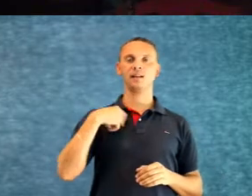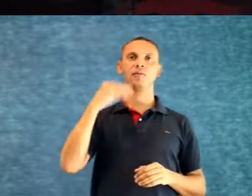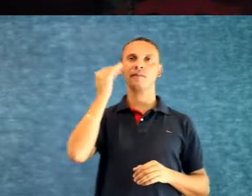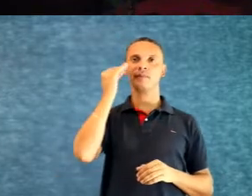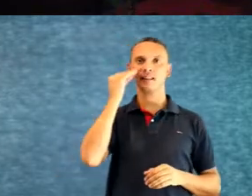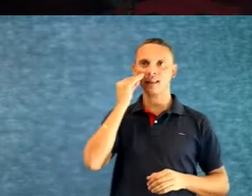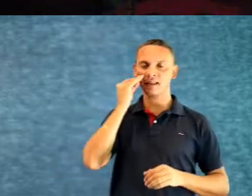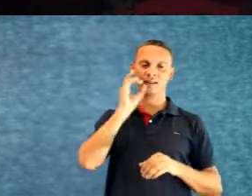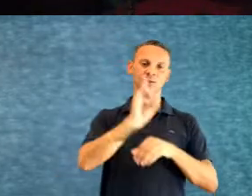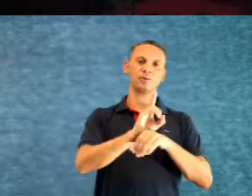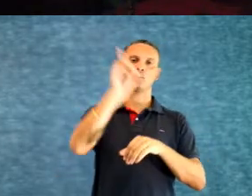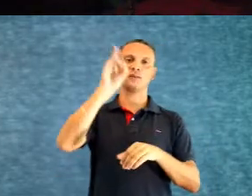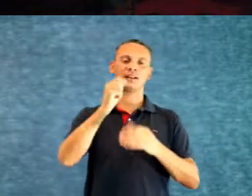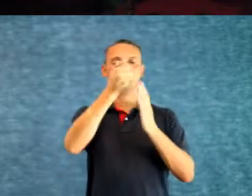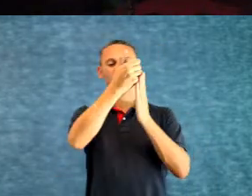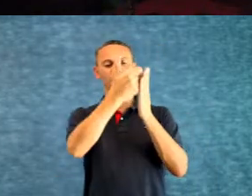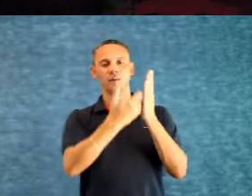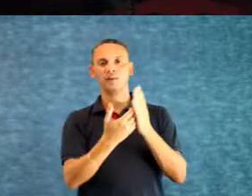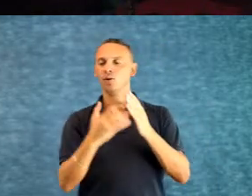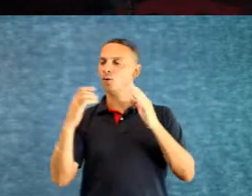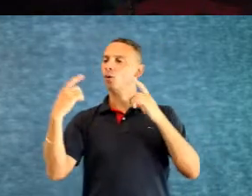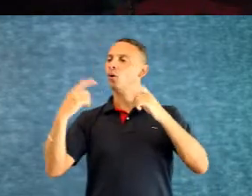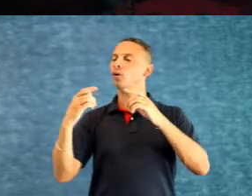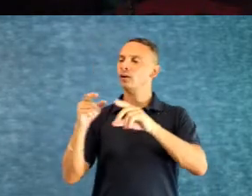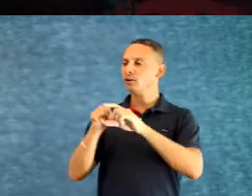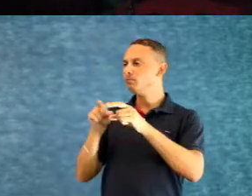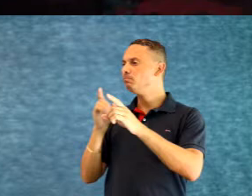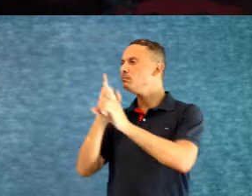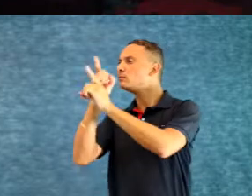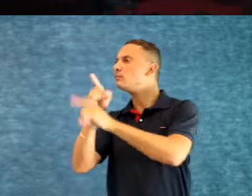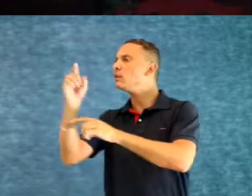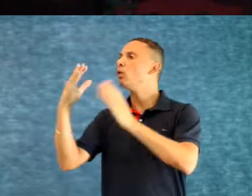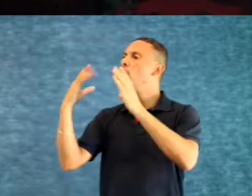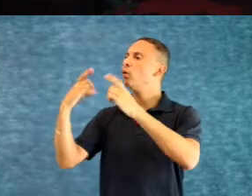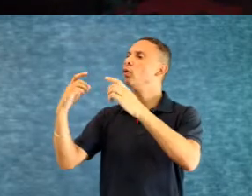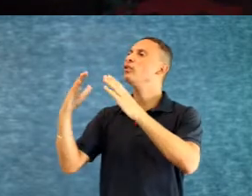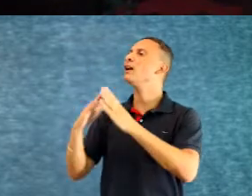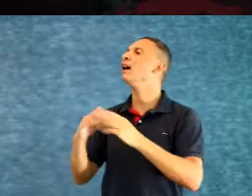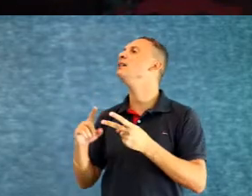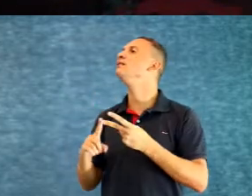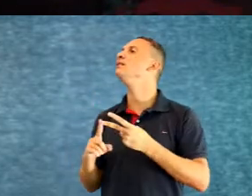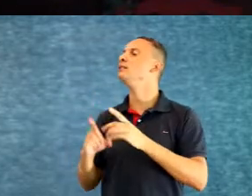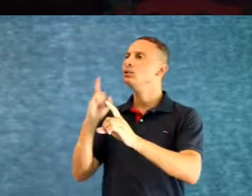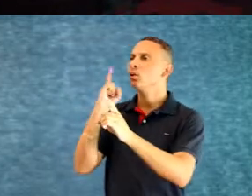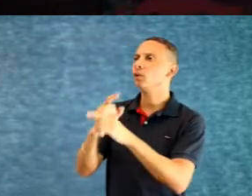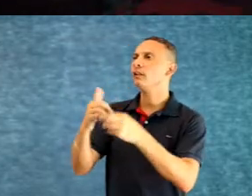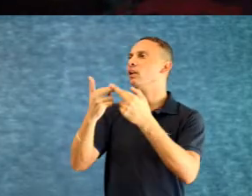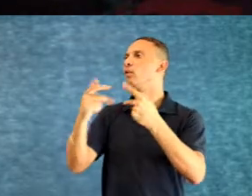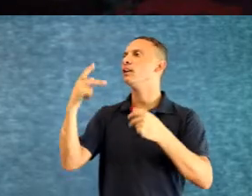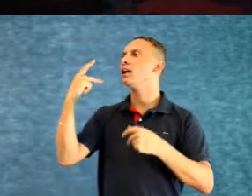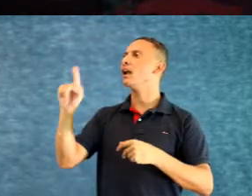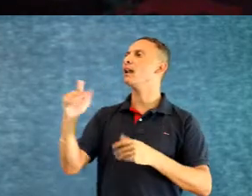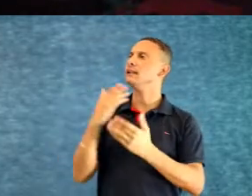eram 50, 200, talvez, Machado de Assis e Zé de Alencar, Gonçalves Dias, sei